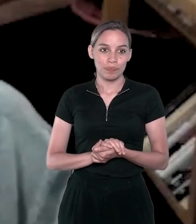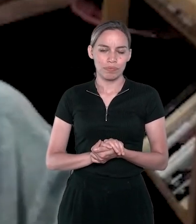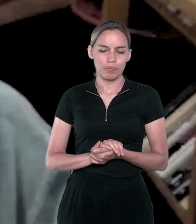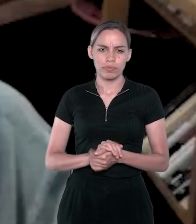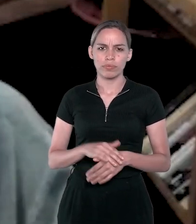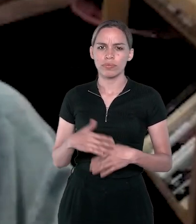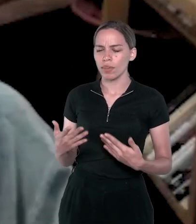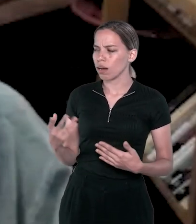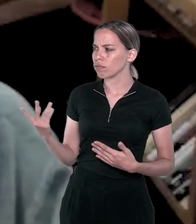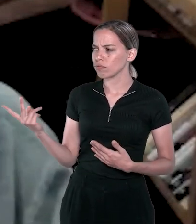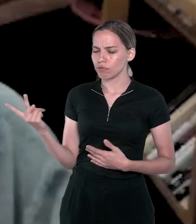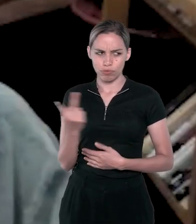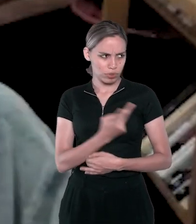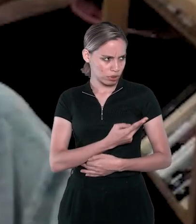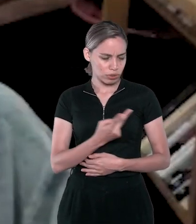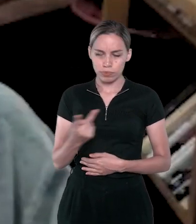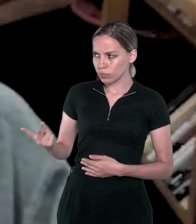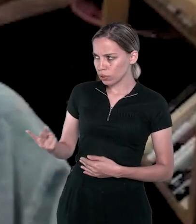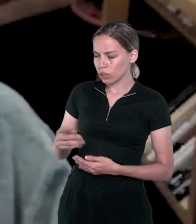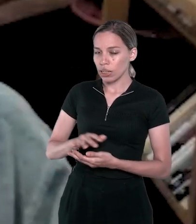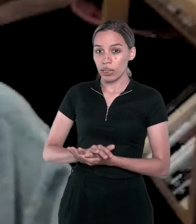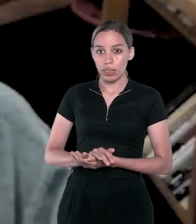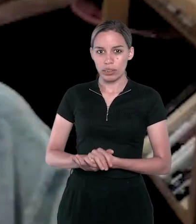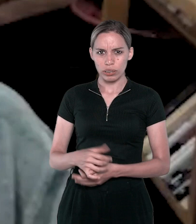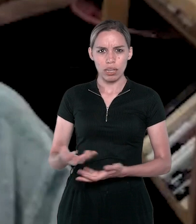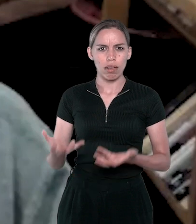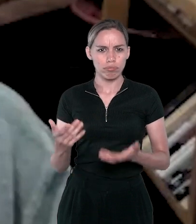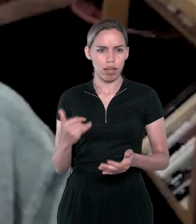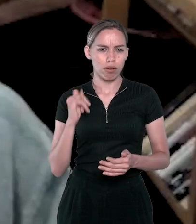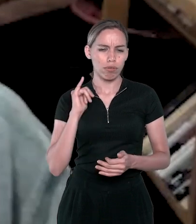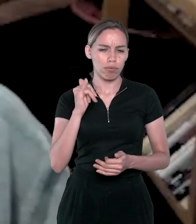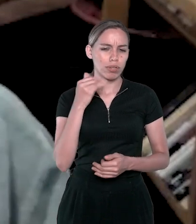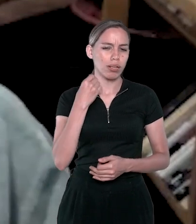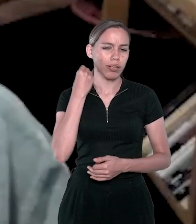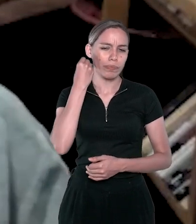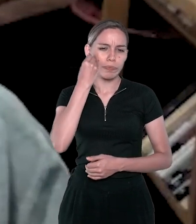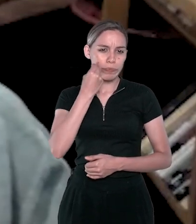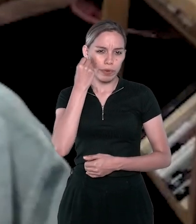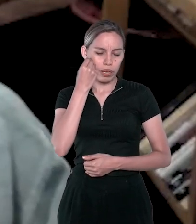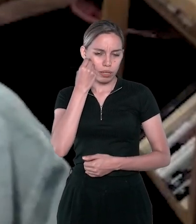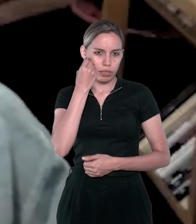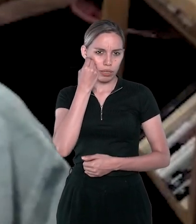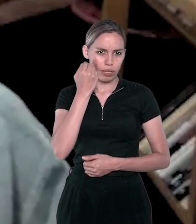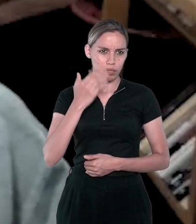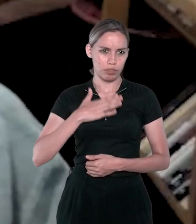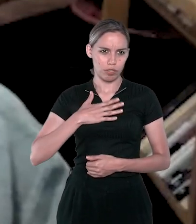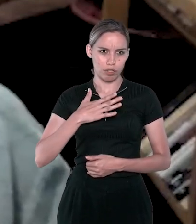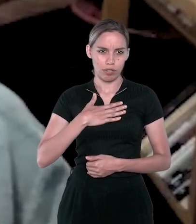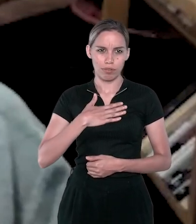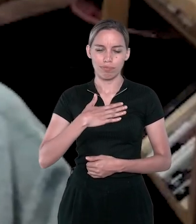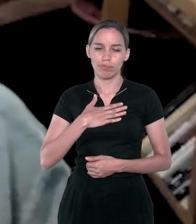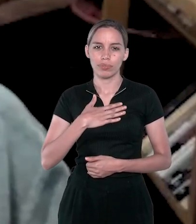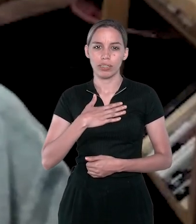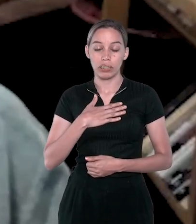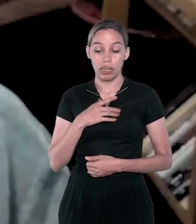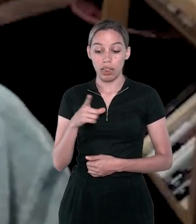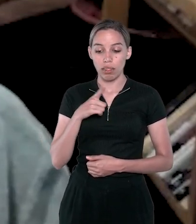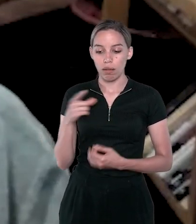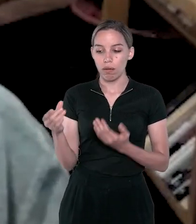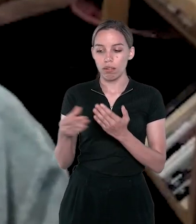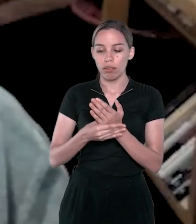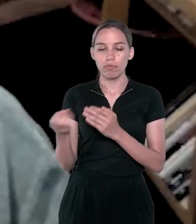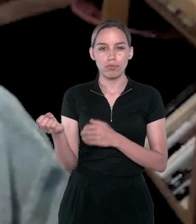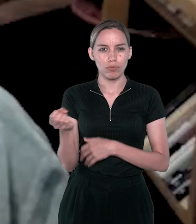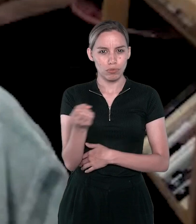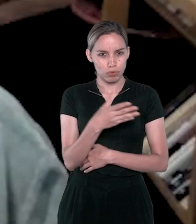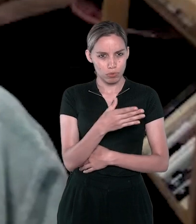escritório, rodeado de livros e quadros. Eu vou começar contando uma experiência recente. Estou escrevendo um novo livro, um ensaio, que passa